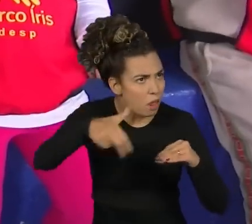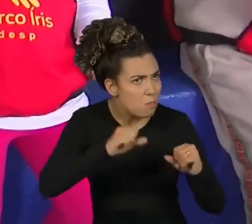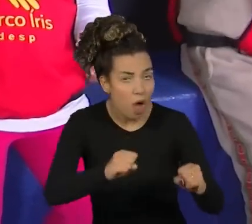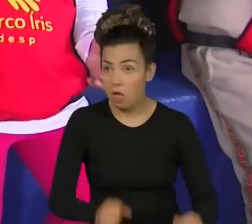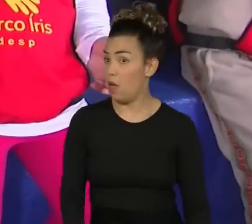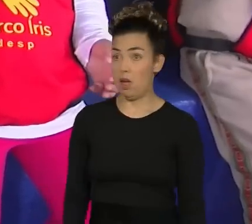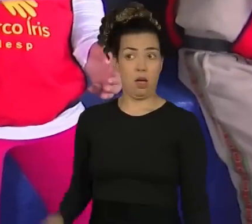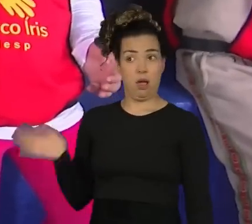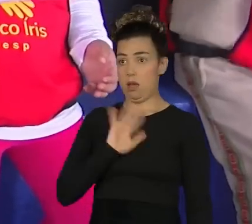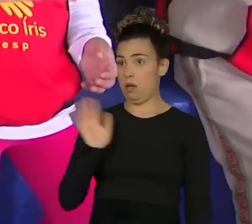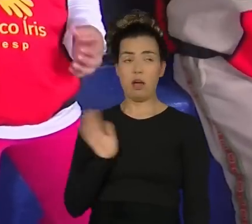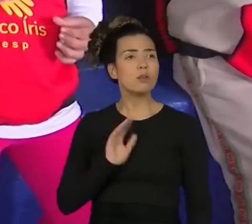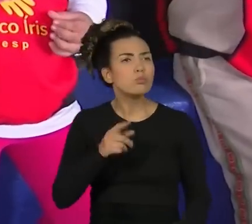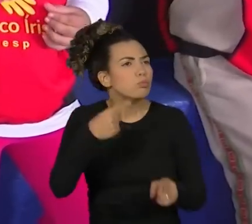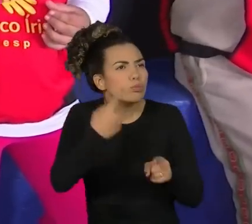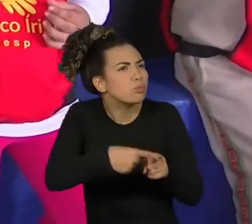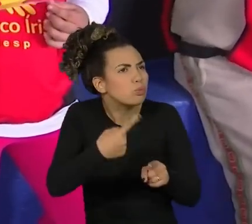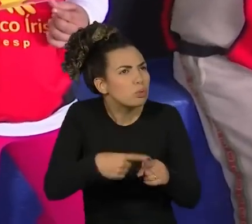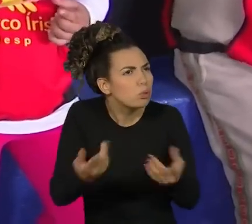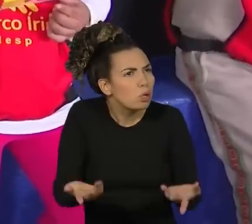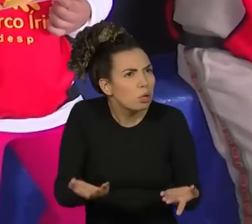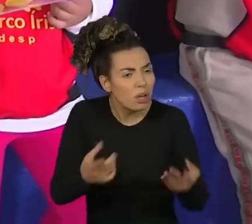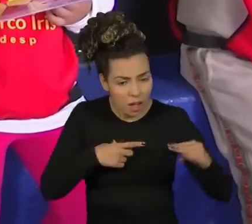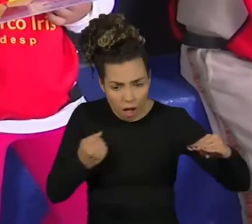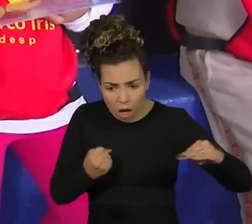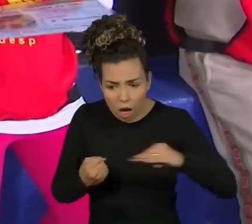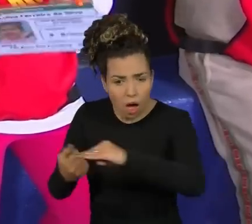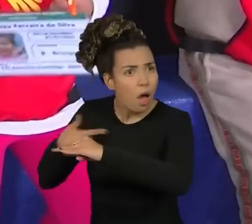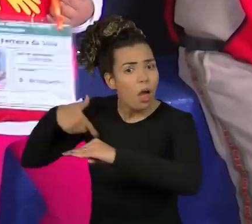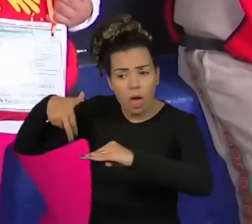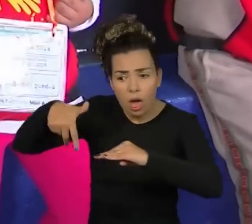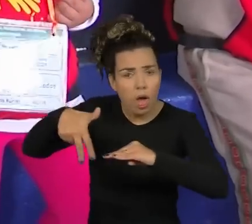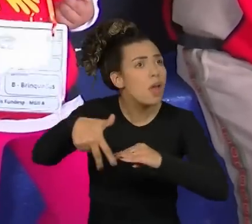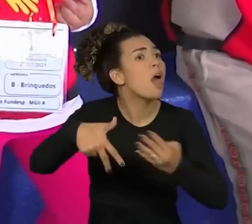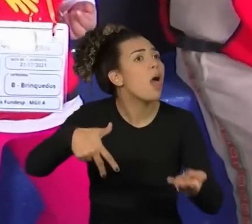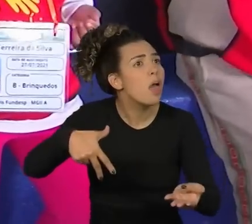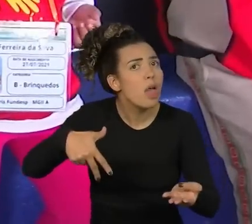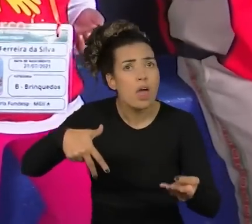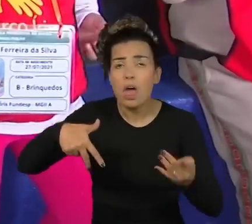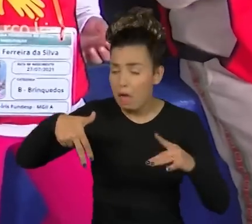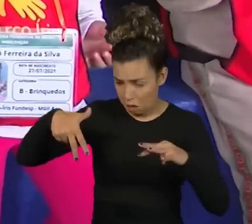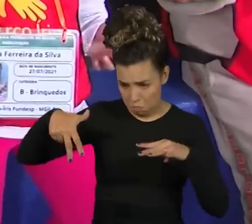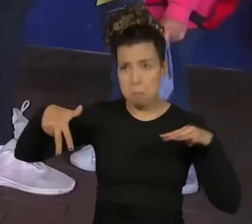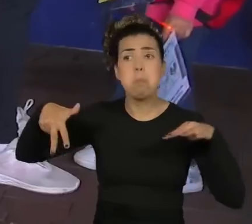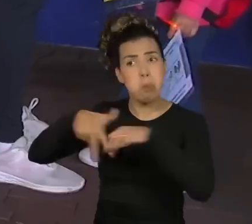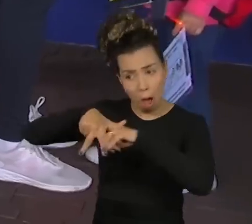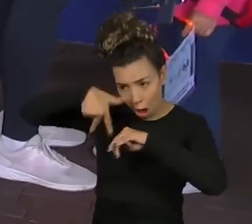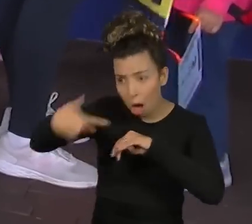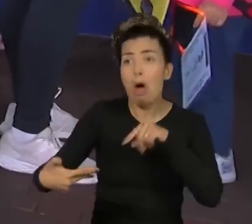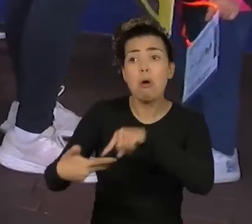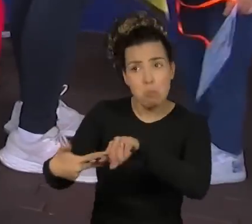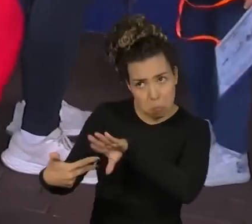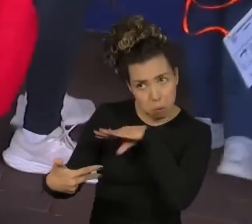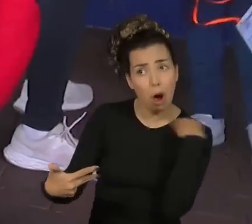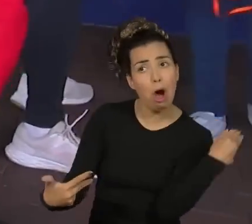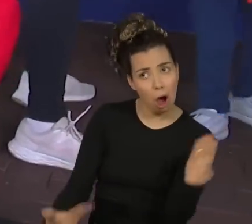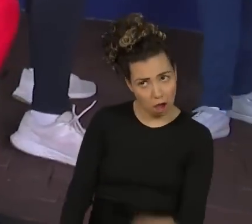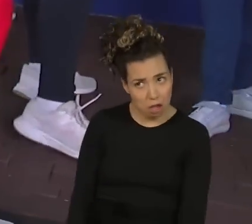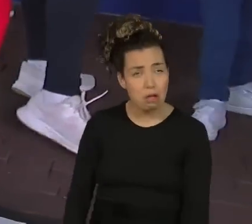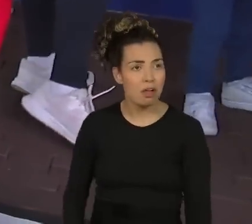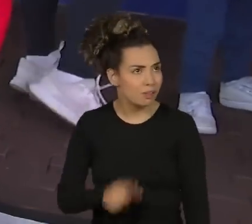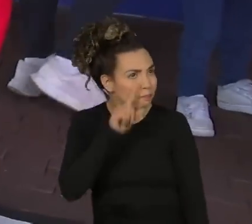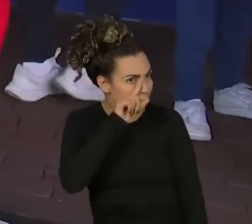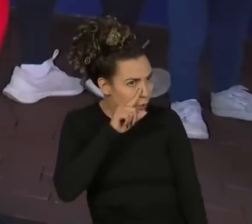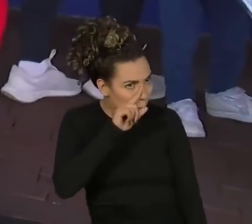Por quê? O que acontece se a gente atravessar quando estiver passando o carro? Vai atravessar a criança e vai morrer. É perigoso, né? É.